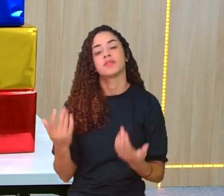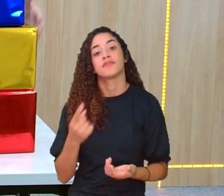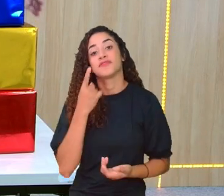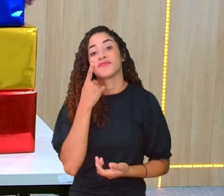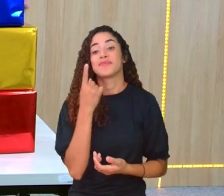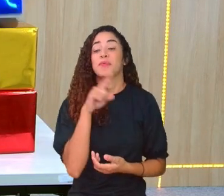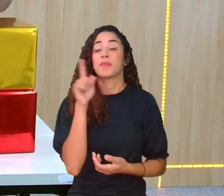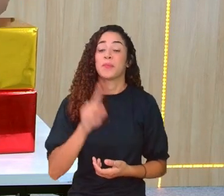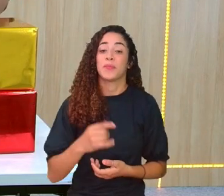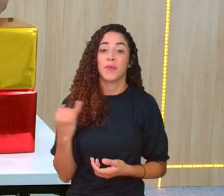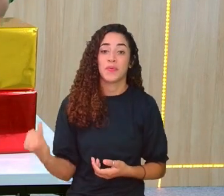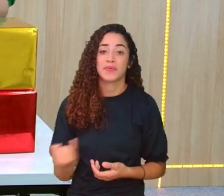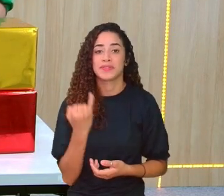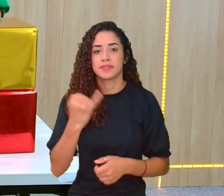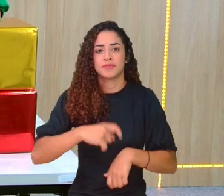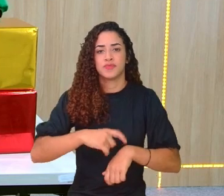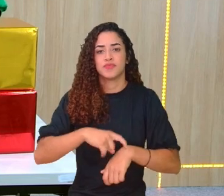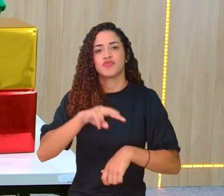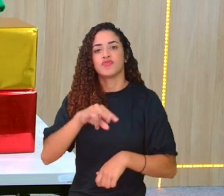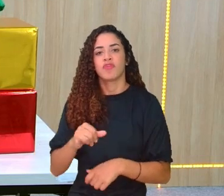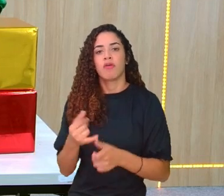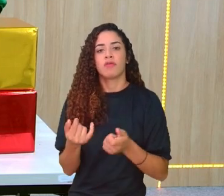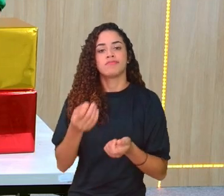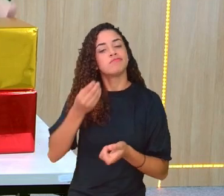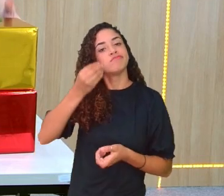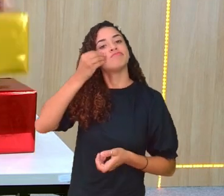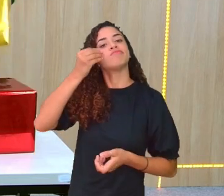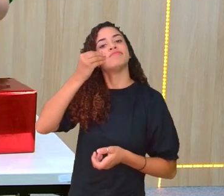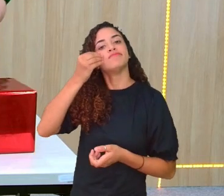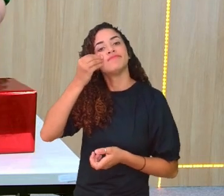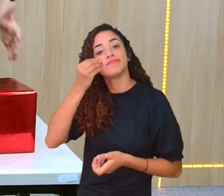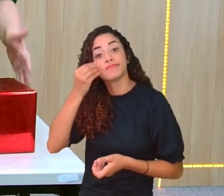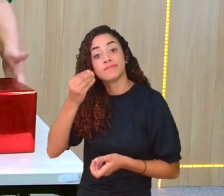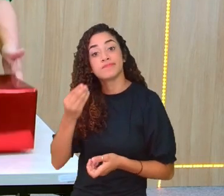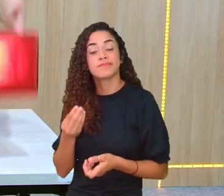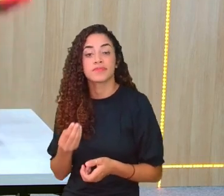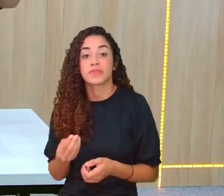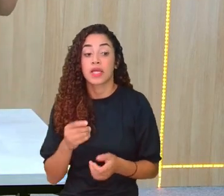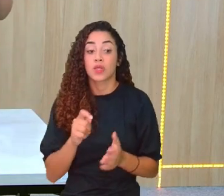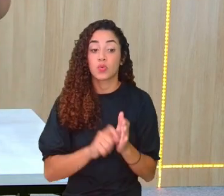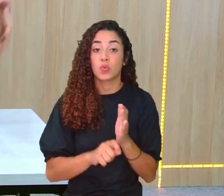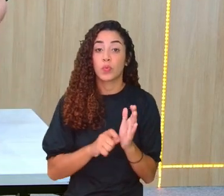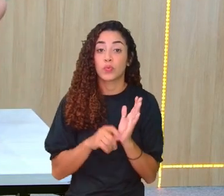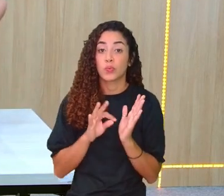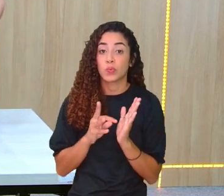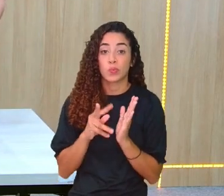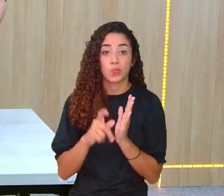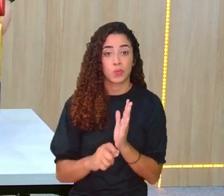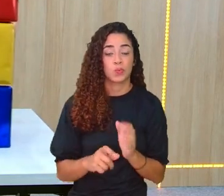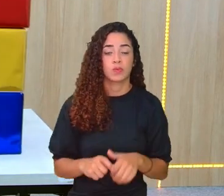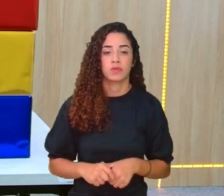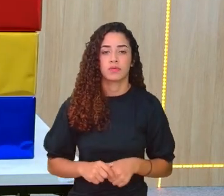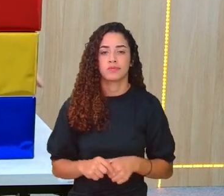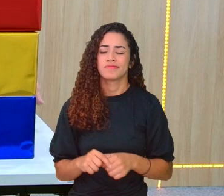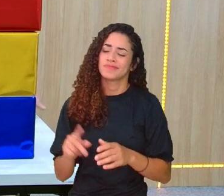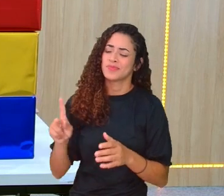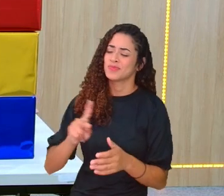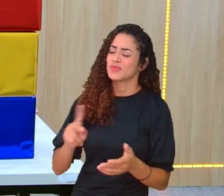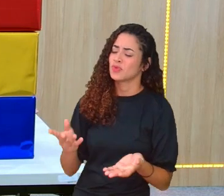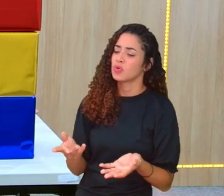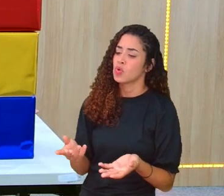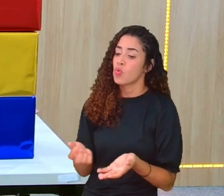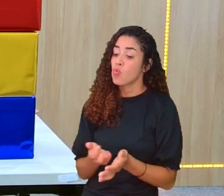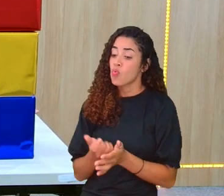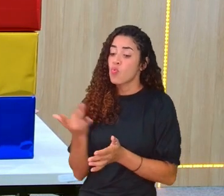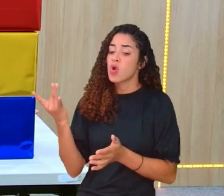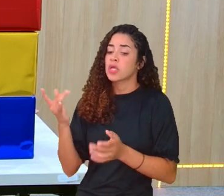é importante, quando vocês estão fazendo um experimento, anotar. Professora,